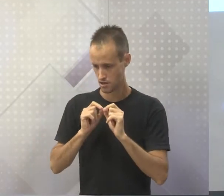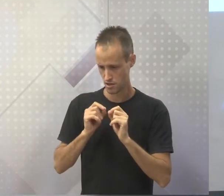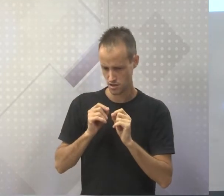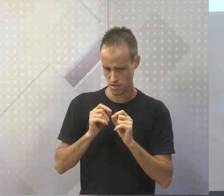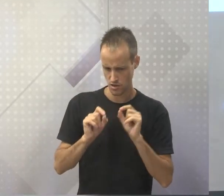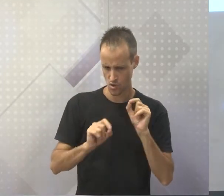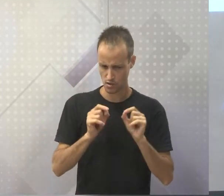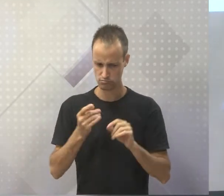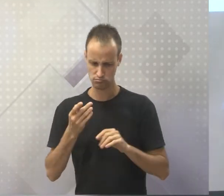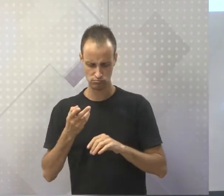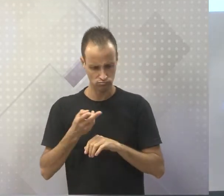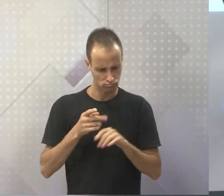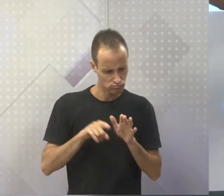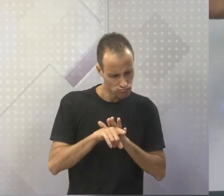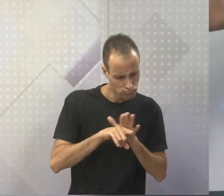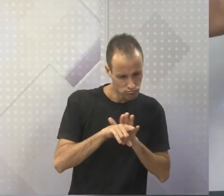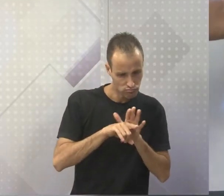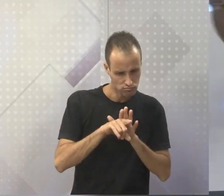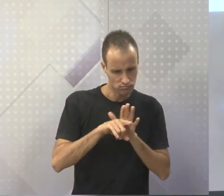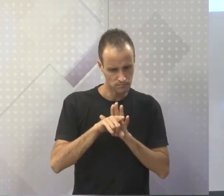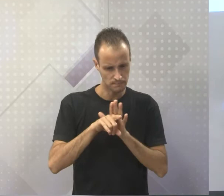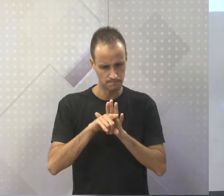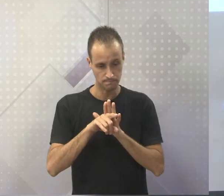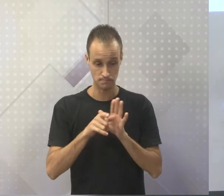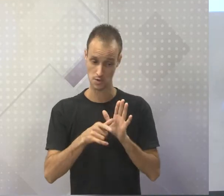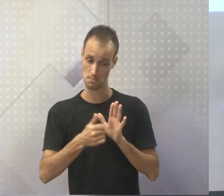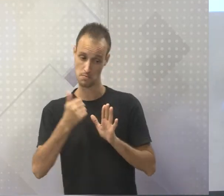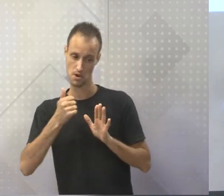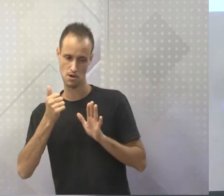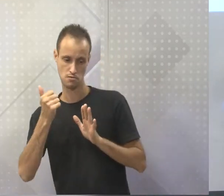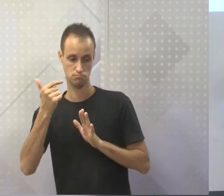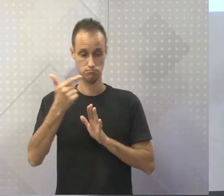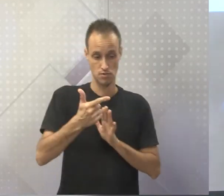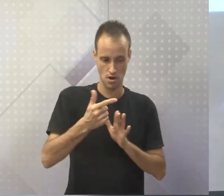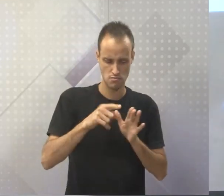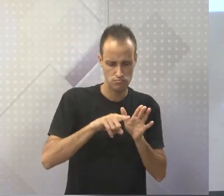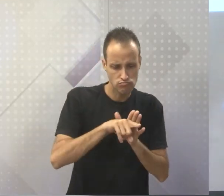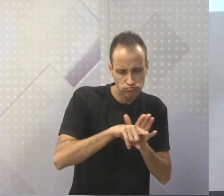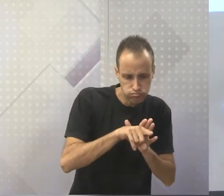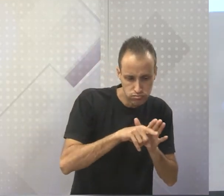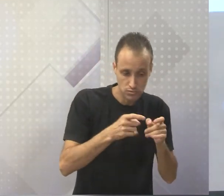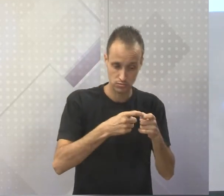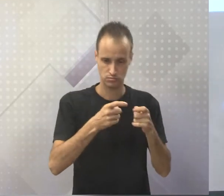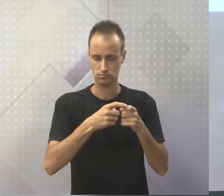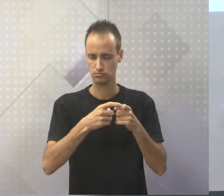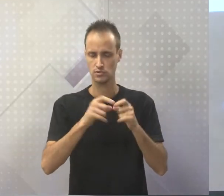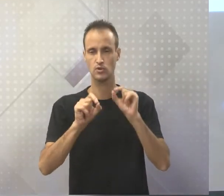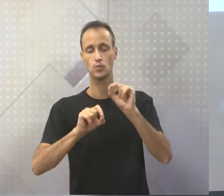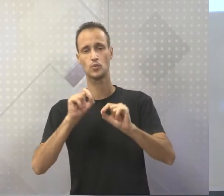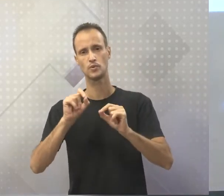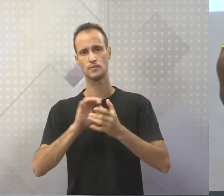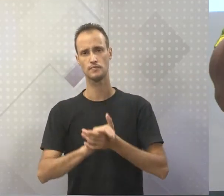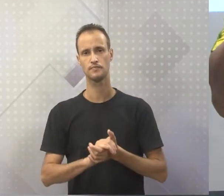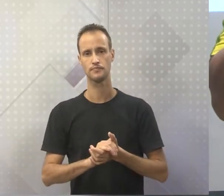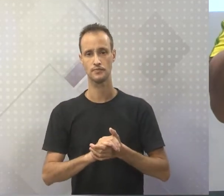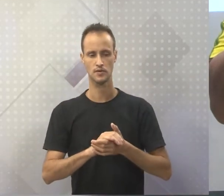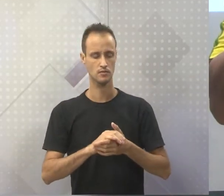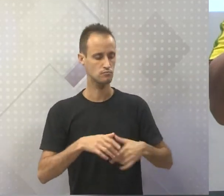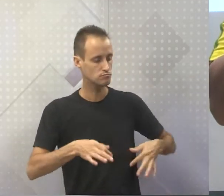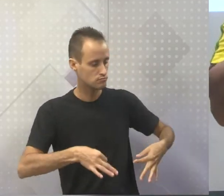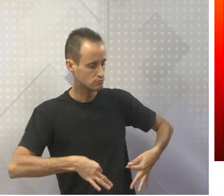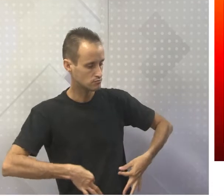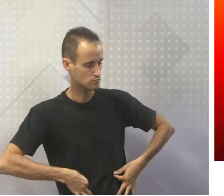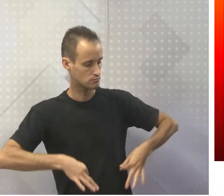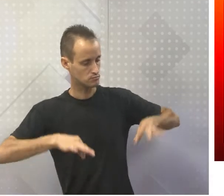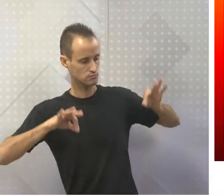essa clínica antes que peça os exames de laboratório. Aí você fala assim, moço, levante a camisa,